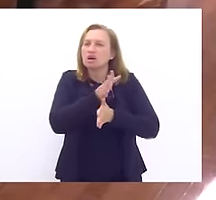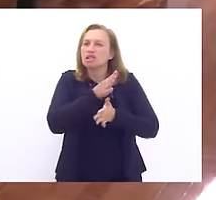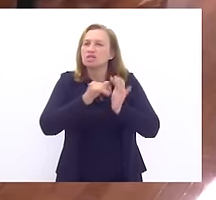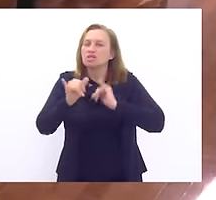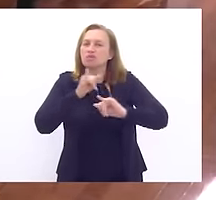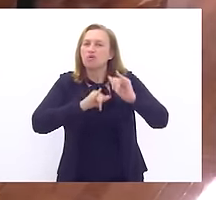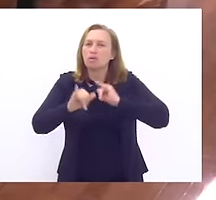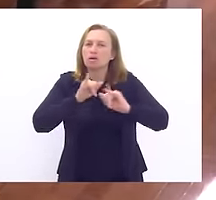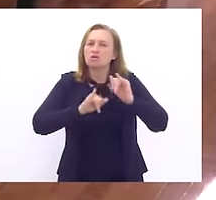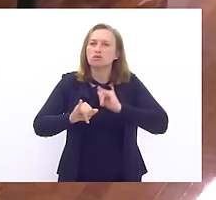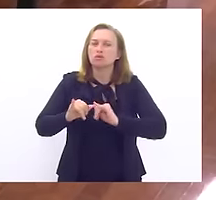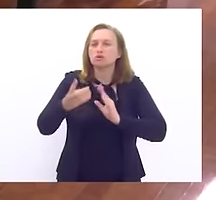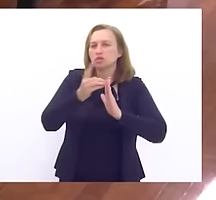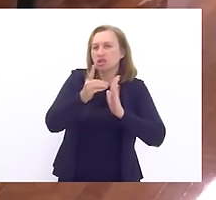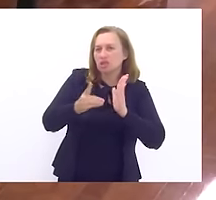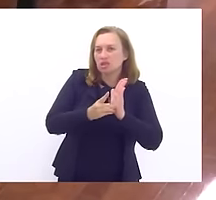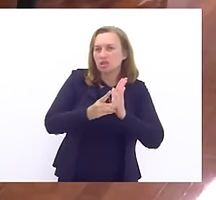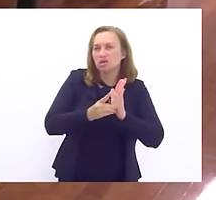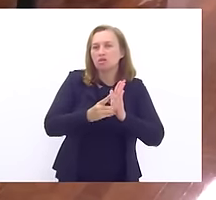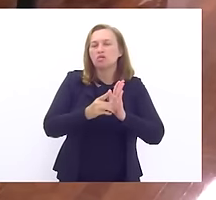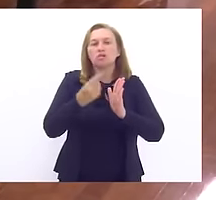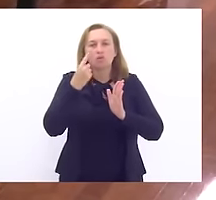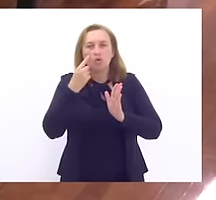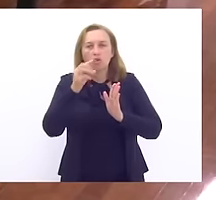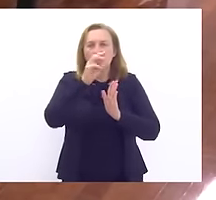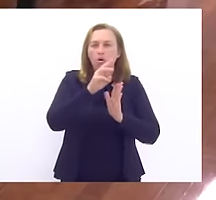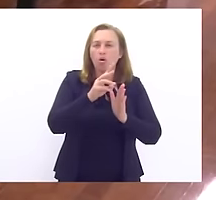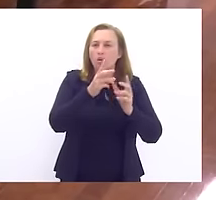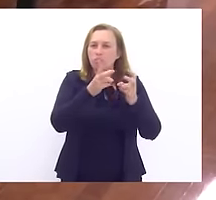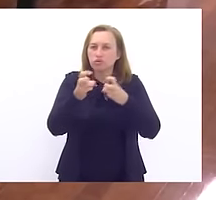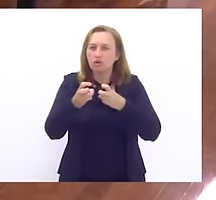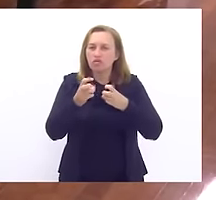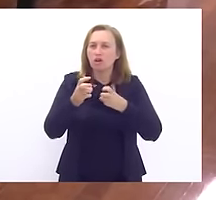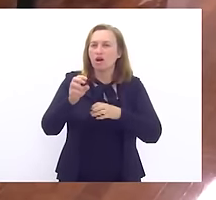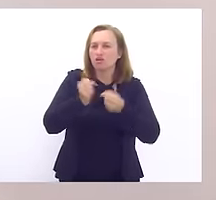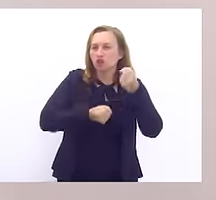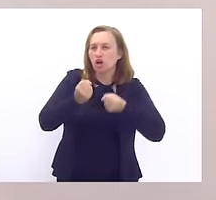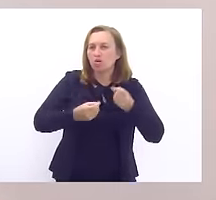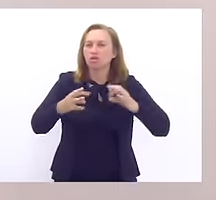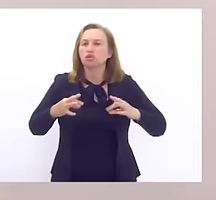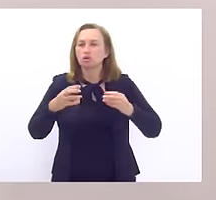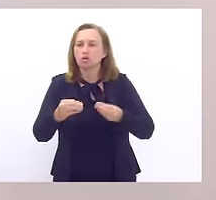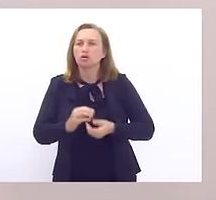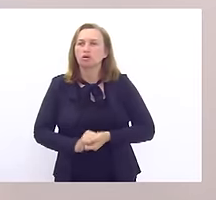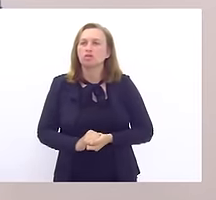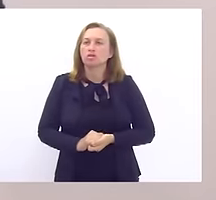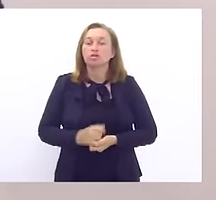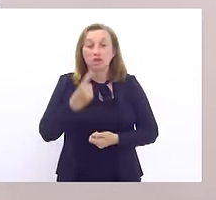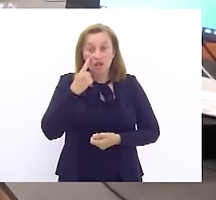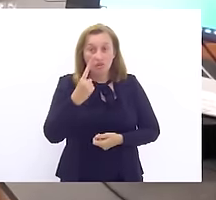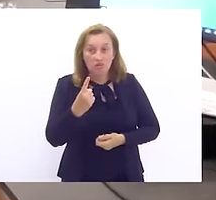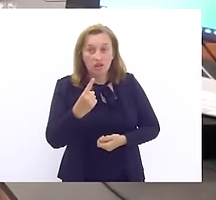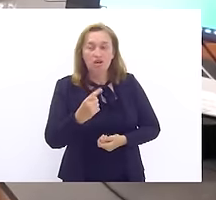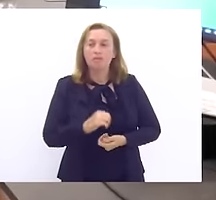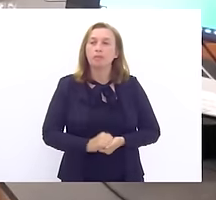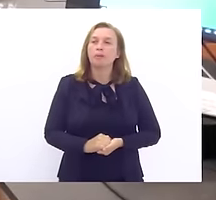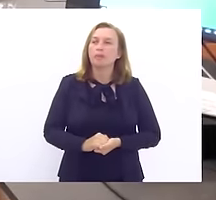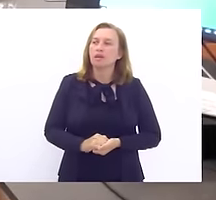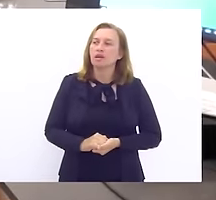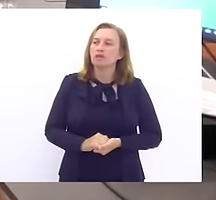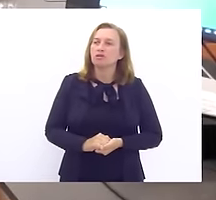do banco do Detran consulta aos veículos Renavam e tudo mais perfeito Tem que arrumar um jeito de pelo menos por hora